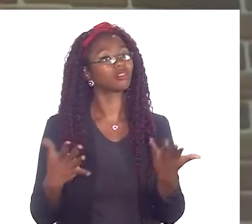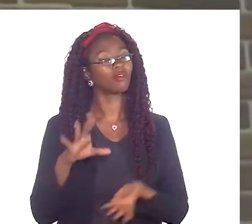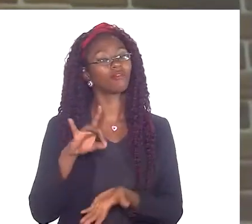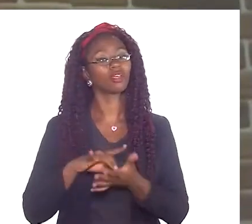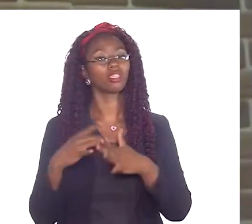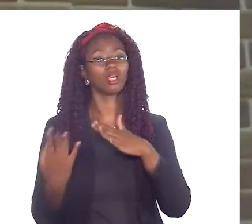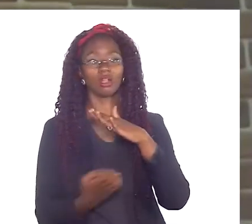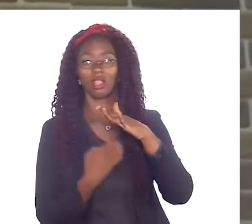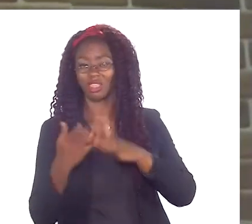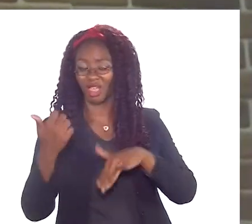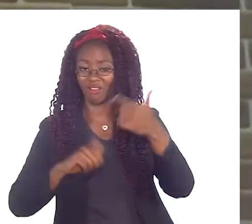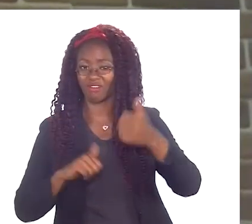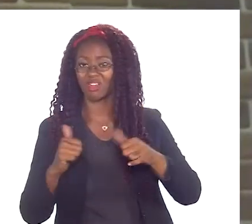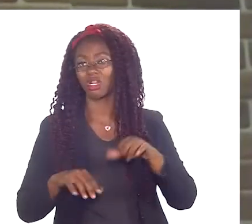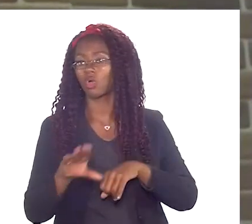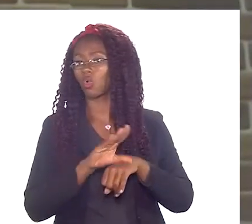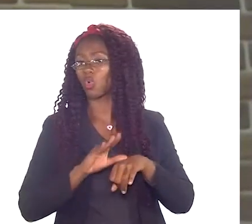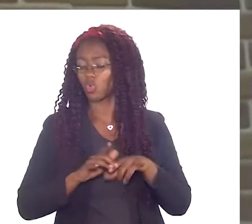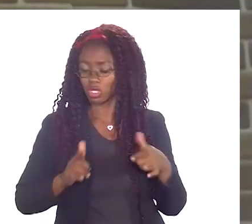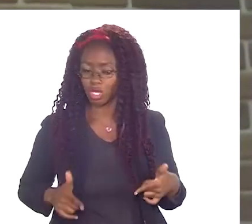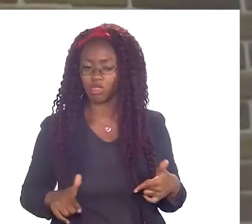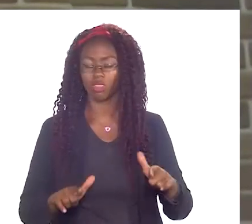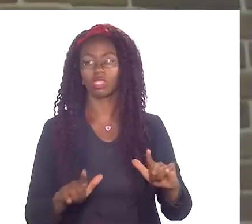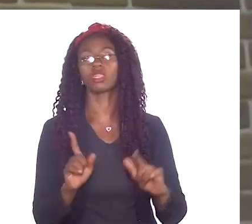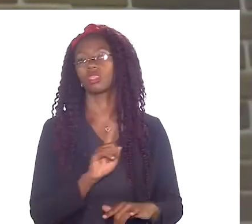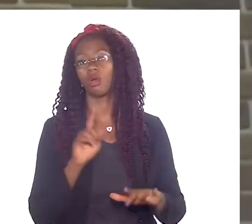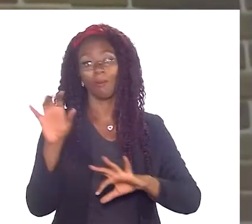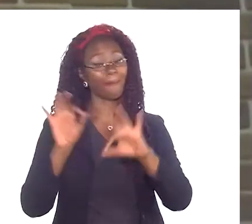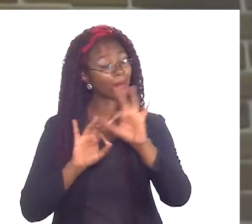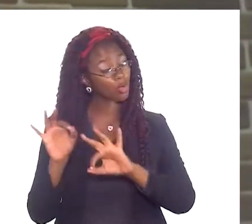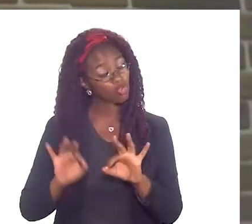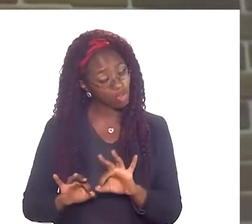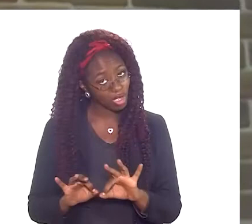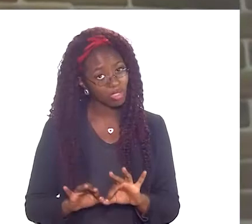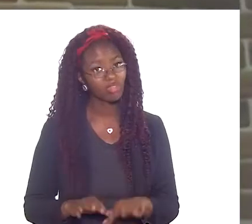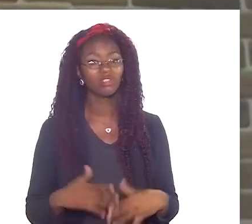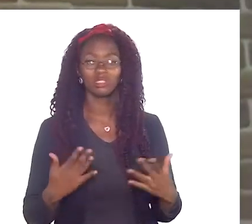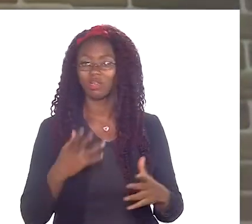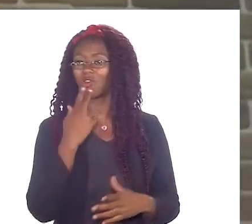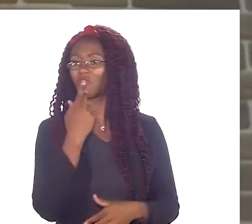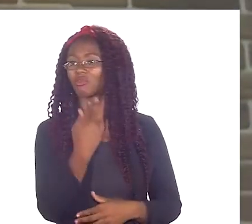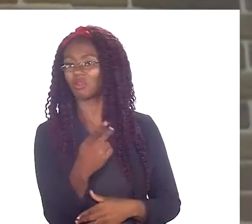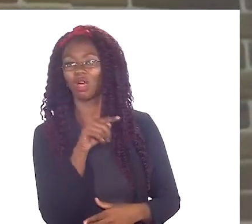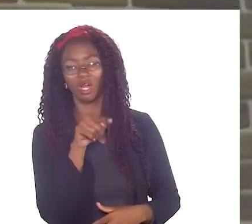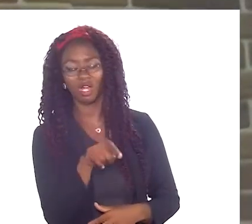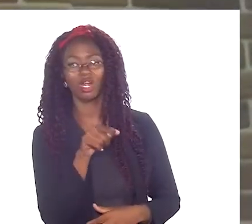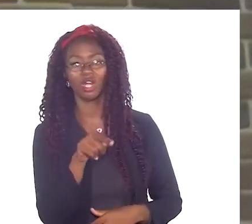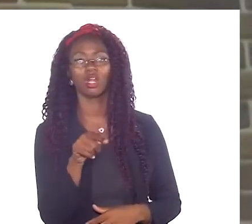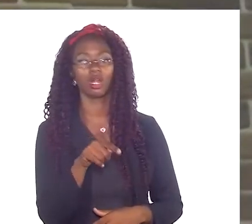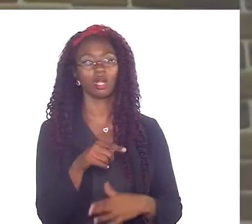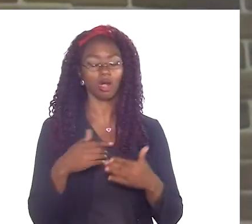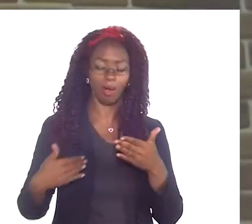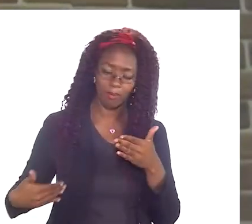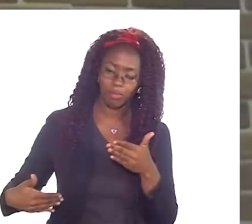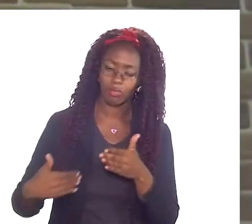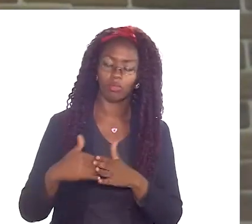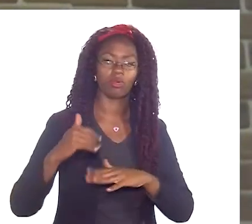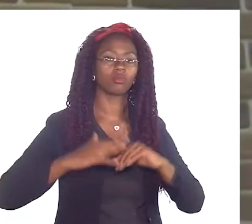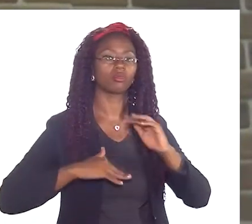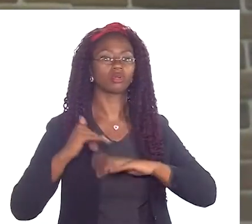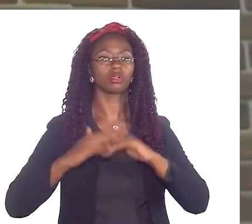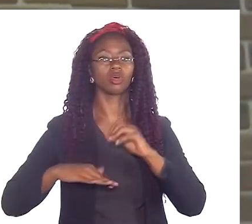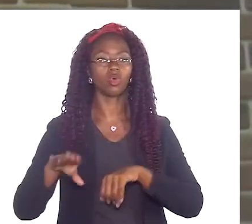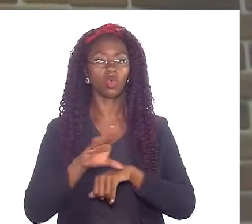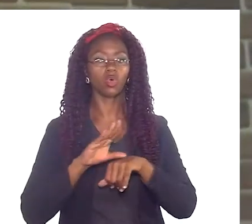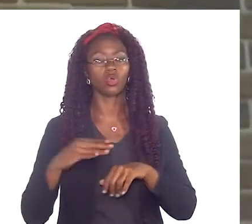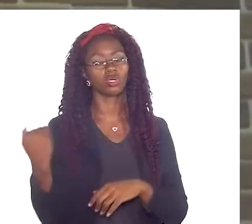E, na verdade, a empresa ela não analisa os cursos e o certificado, ela analisa os projetos. Uma dica que a gente dá, independente da sua carreira, é: